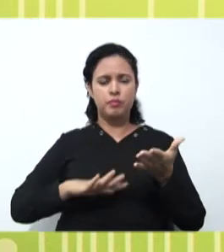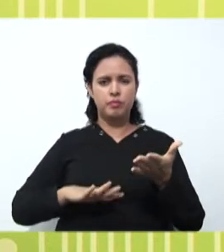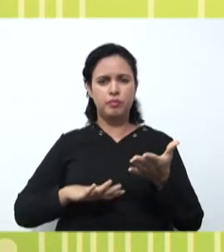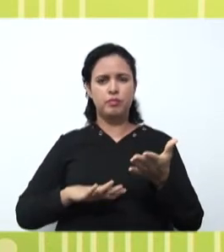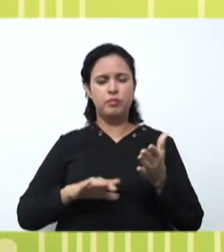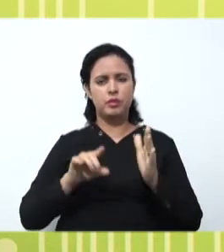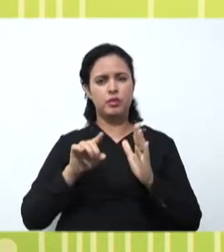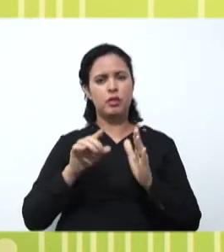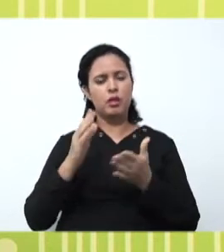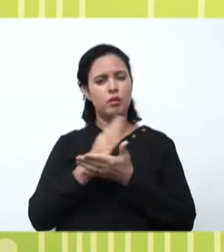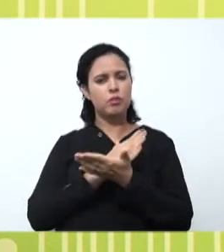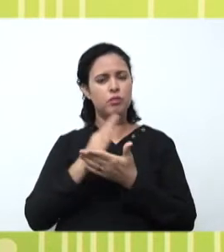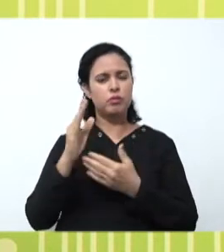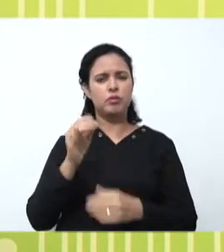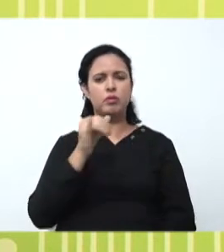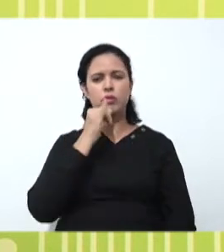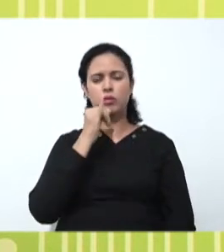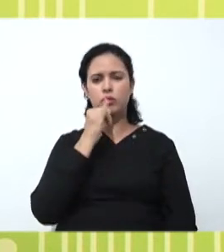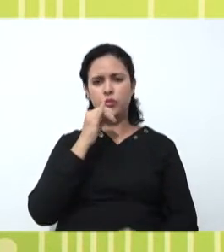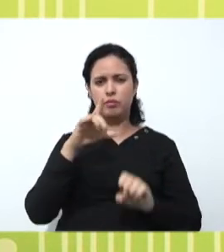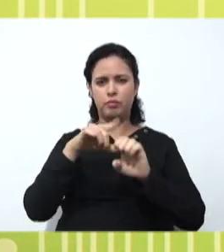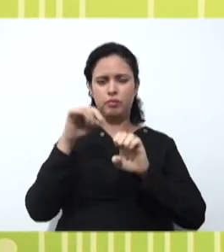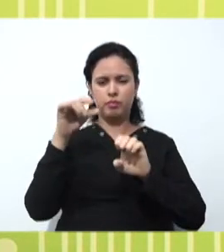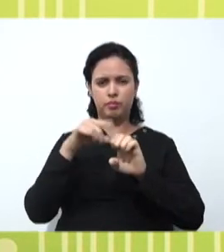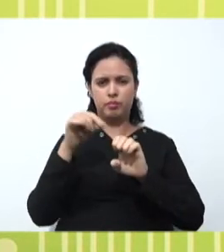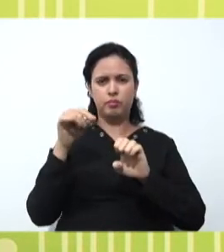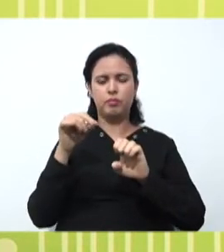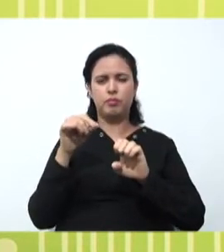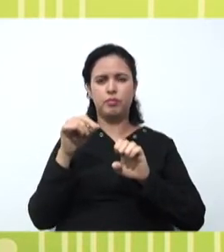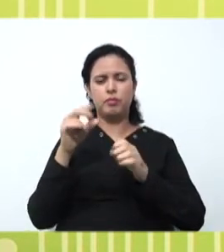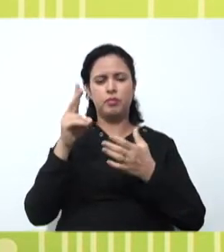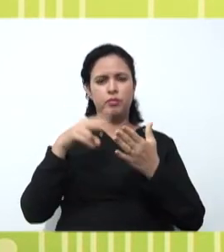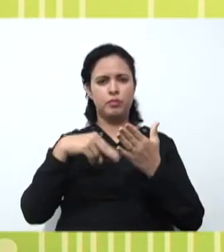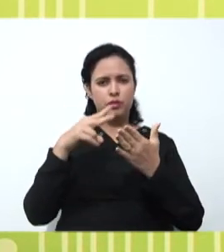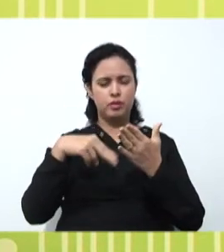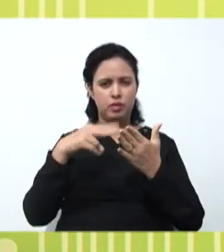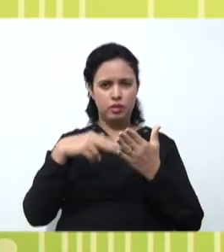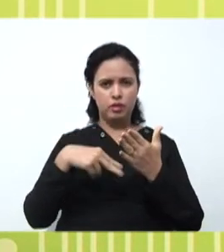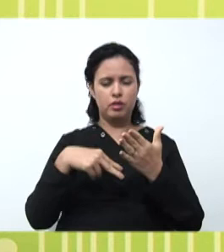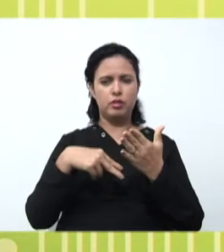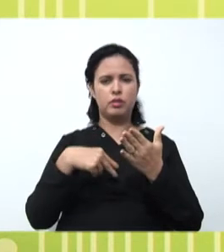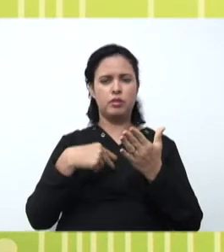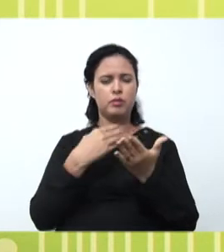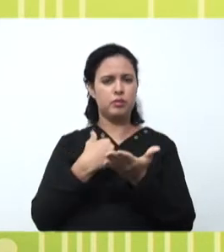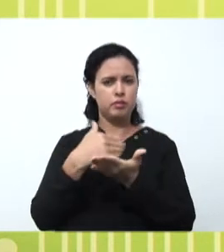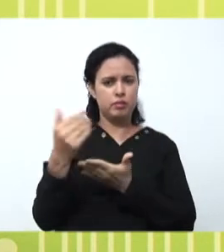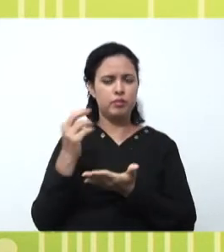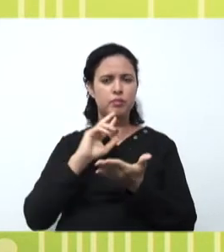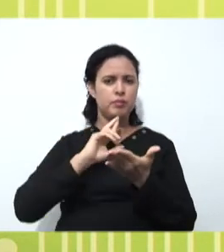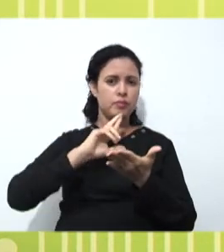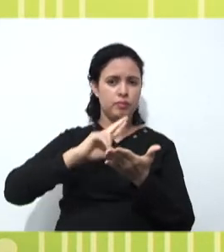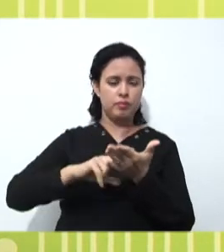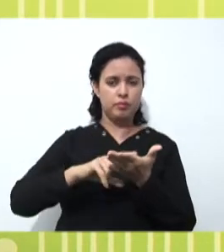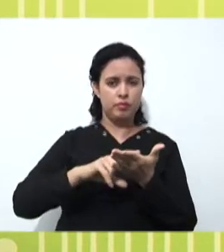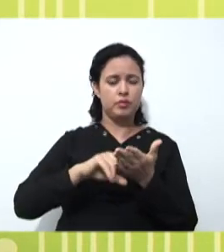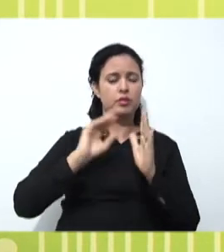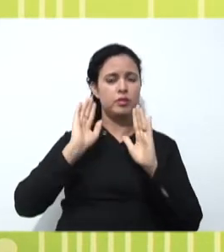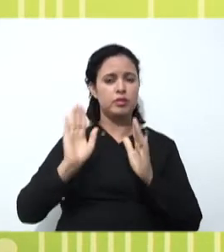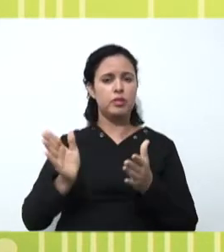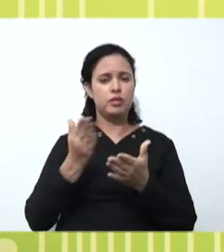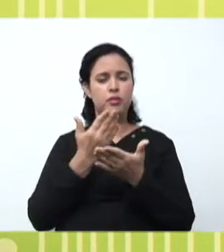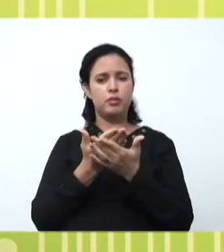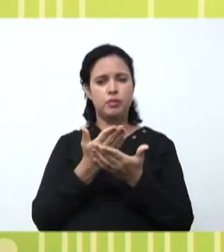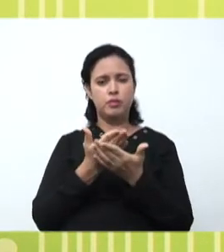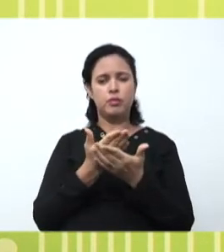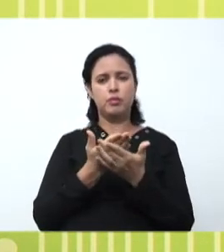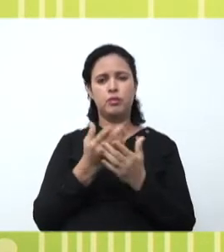são alguns casos de empreendedorismo. Lê o caso e começa a responder. Agora vocês já viram o